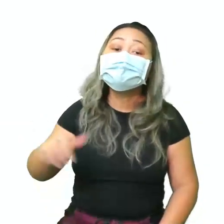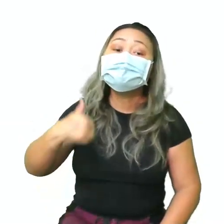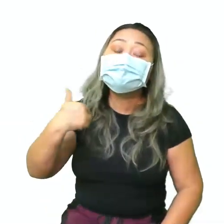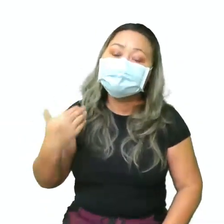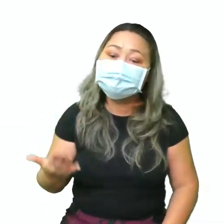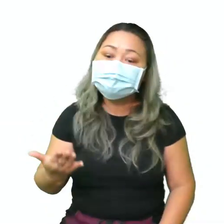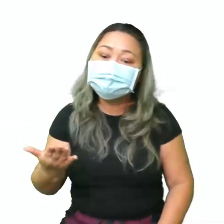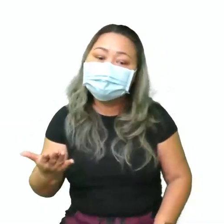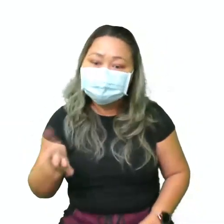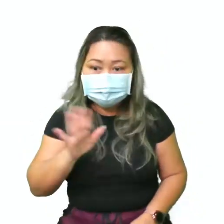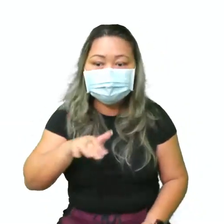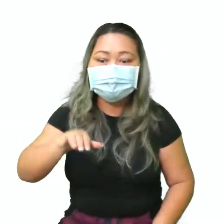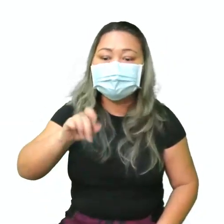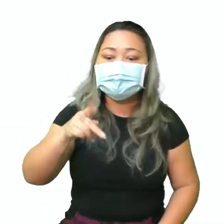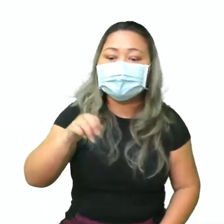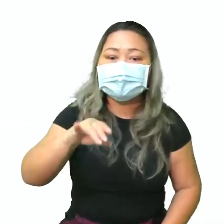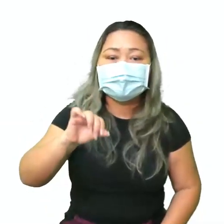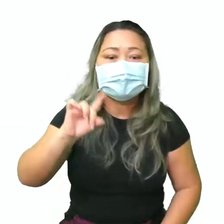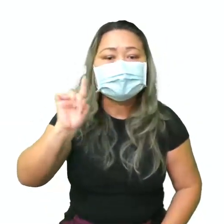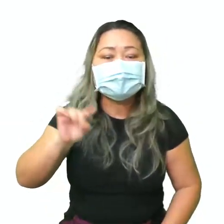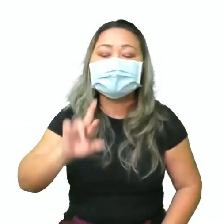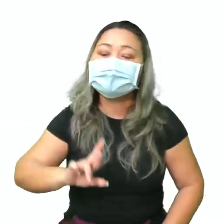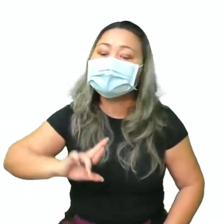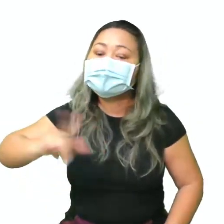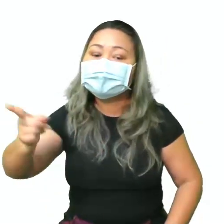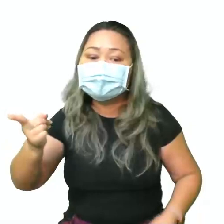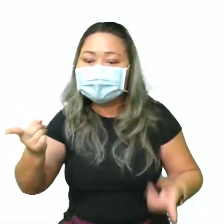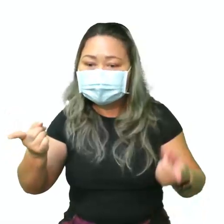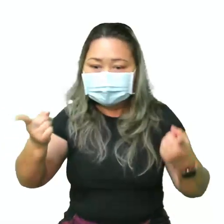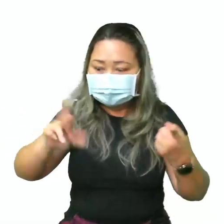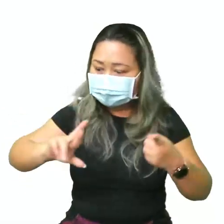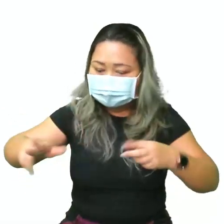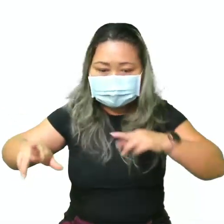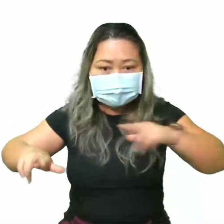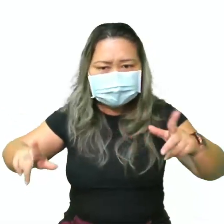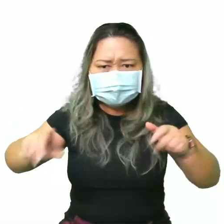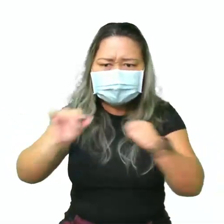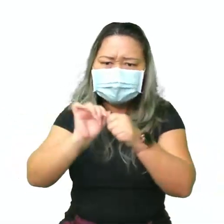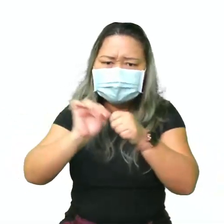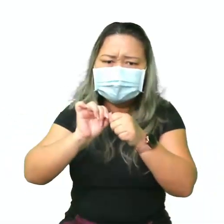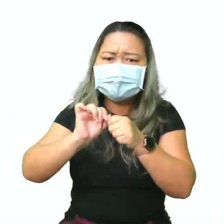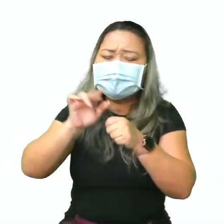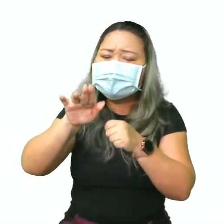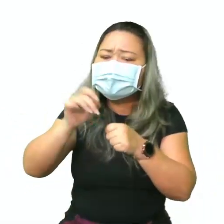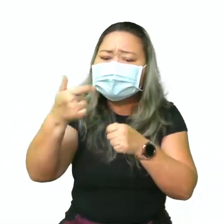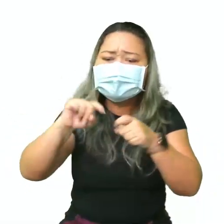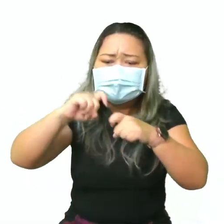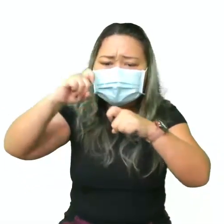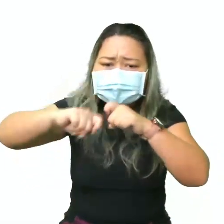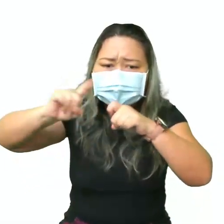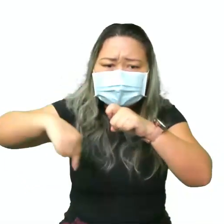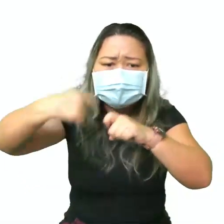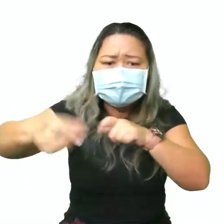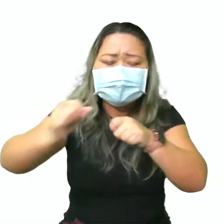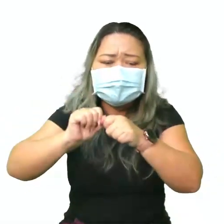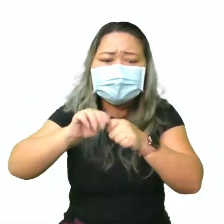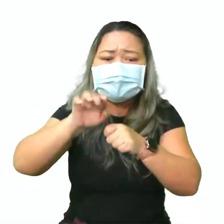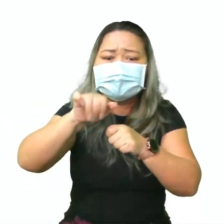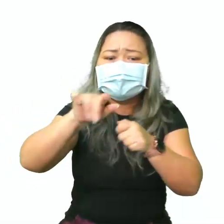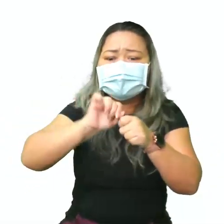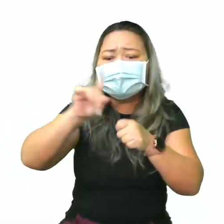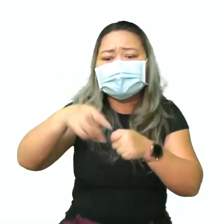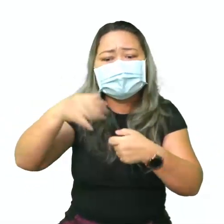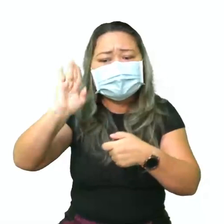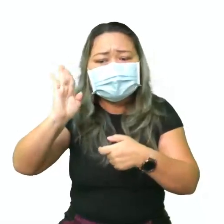fica atento aí. Não vai pegar qualquer coisa dentro da mata e botar na boca, tá bom? Porque você não sabe se aquele ele